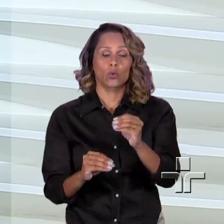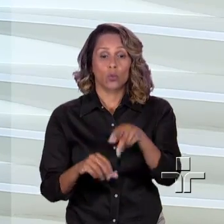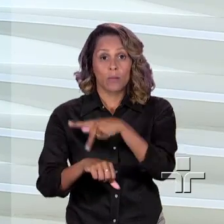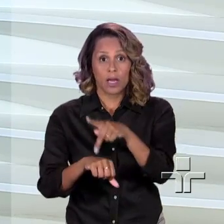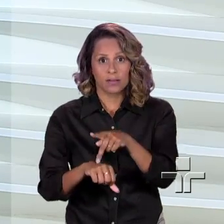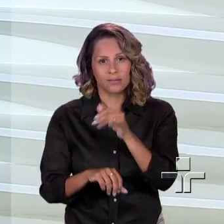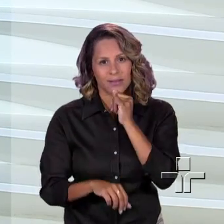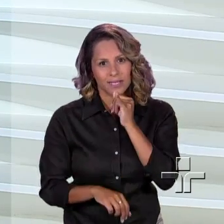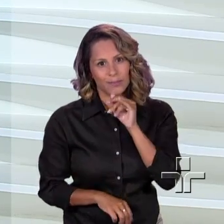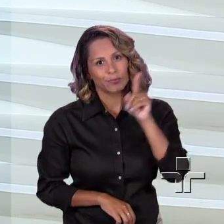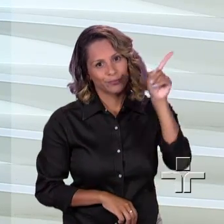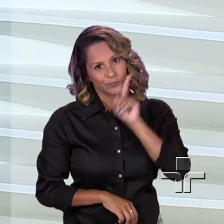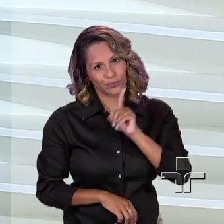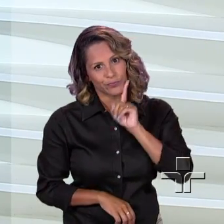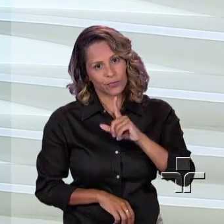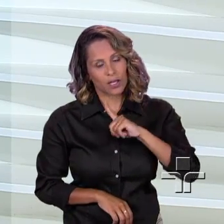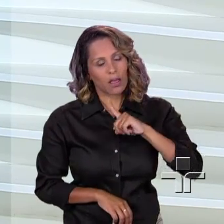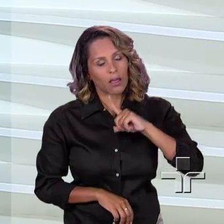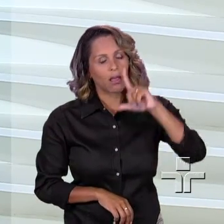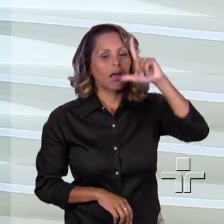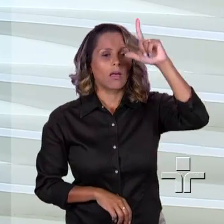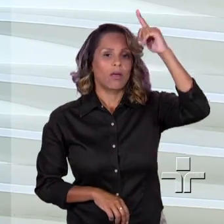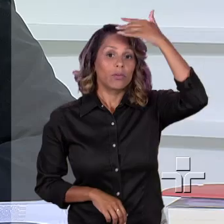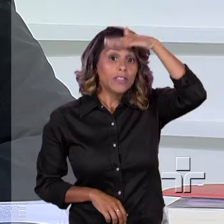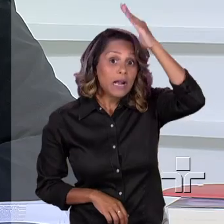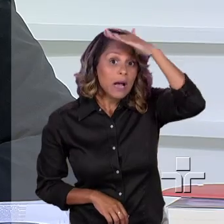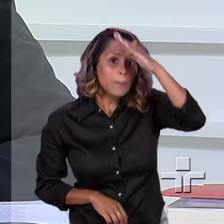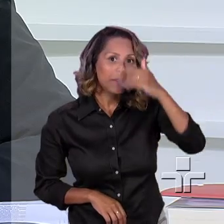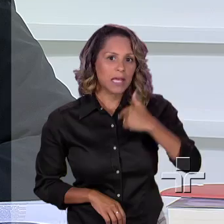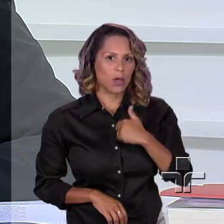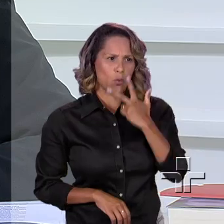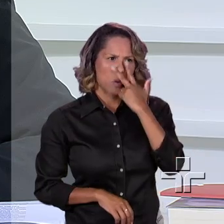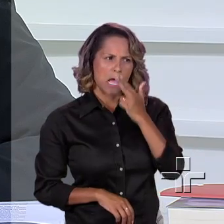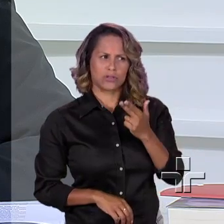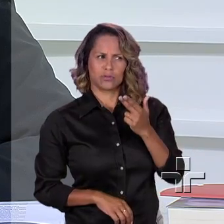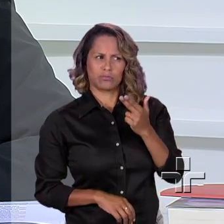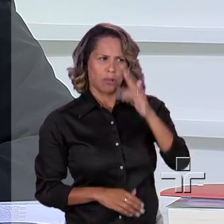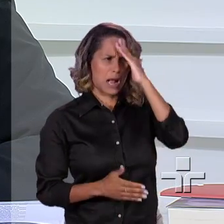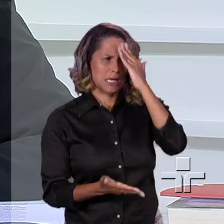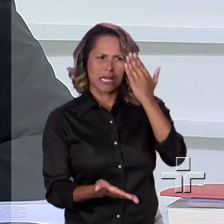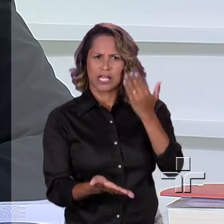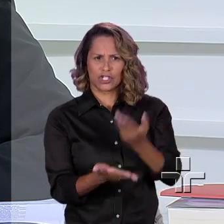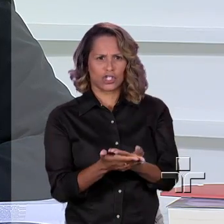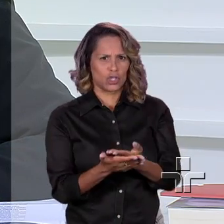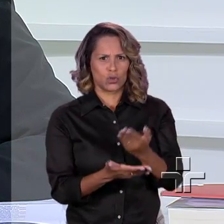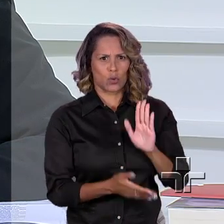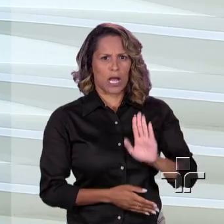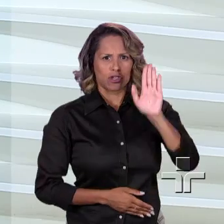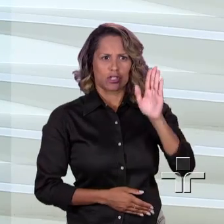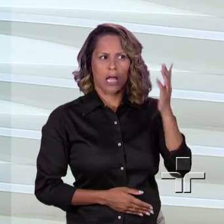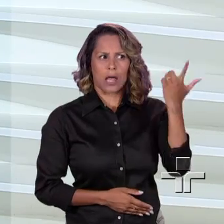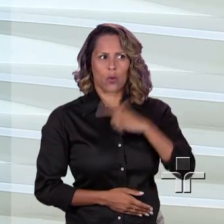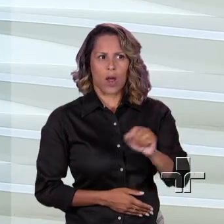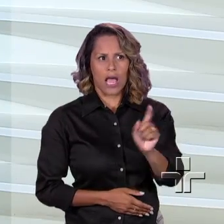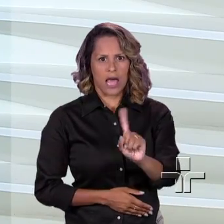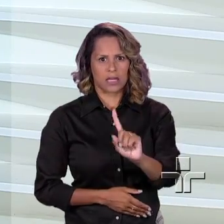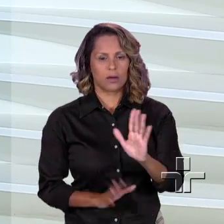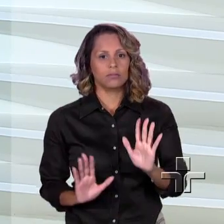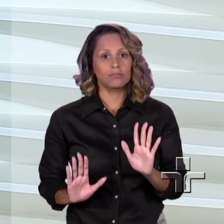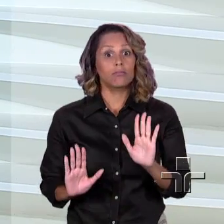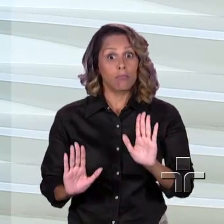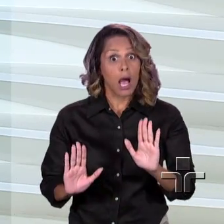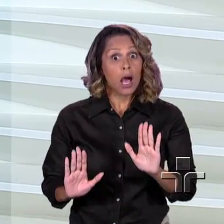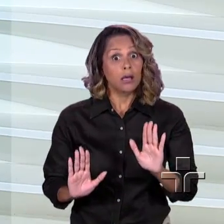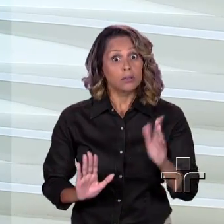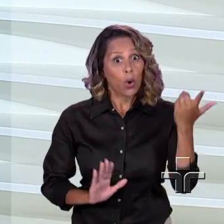Trump, que também eu não acreditava que podia ser eleito, foi eleito, que está usando o mesmo discurso de